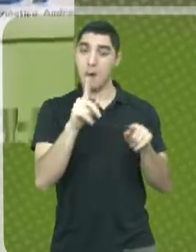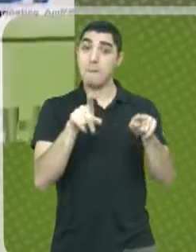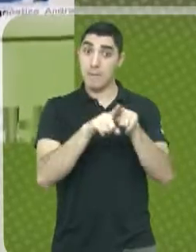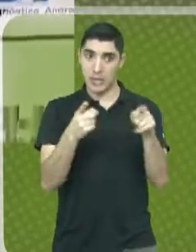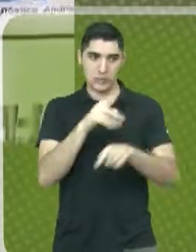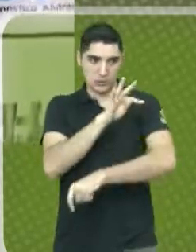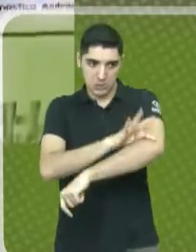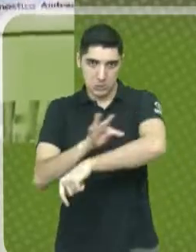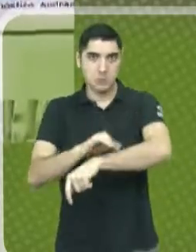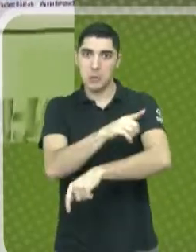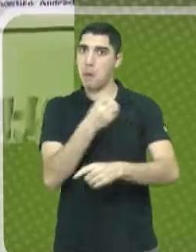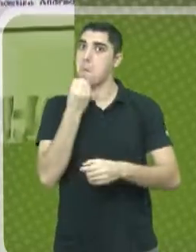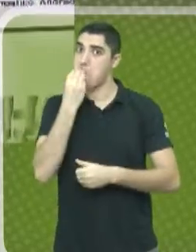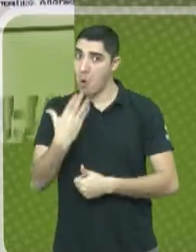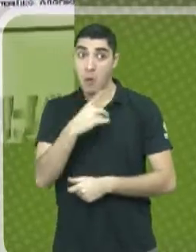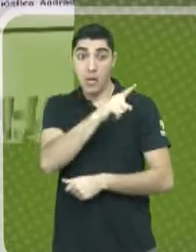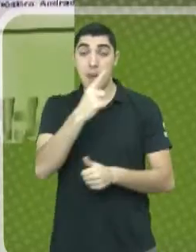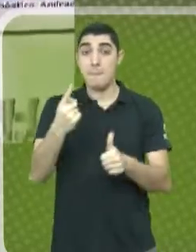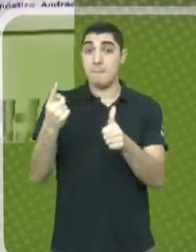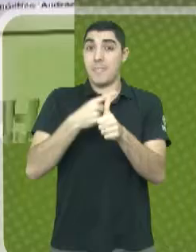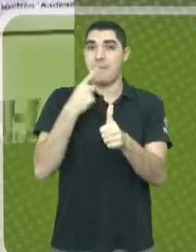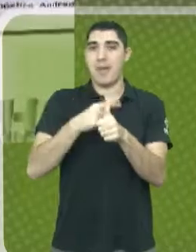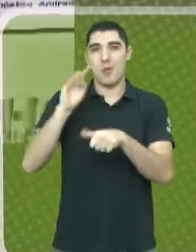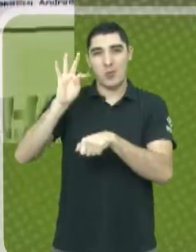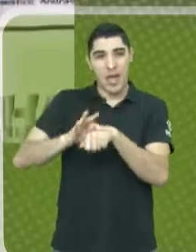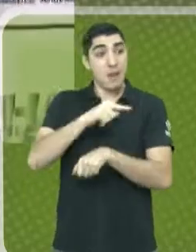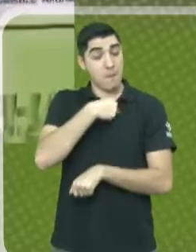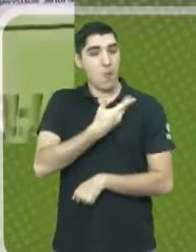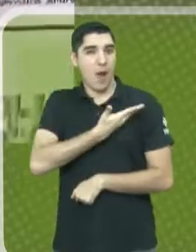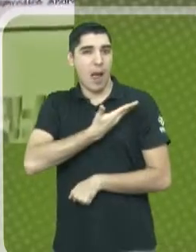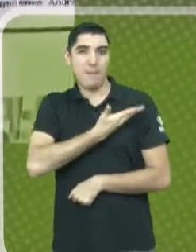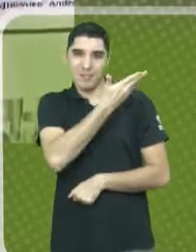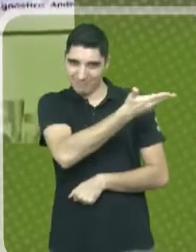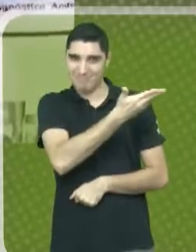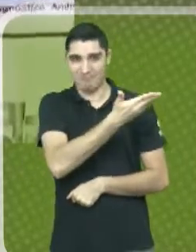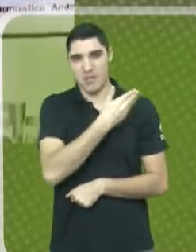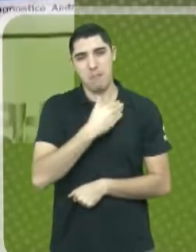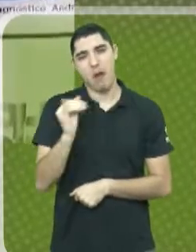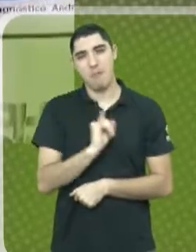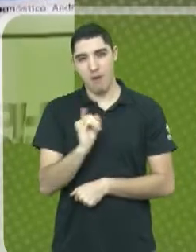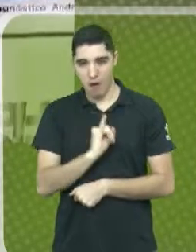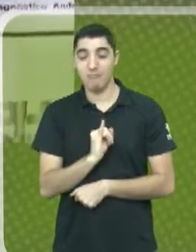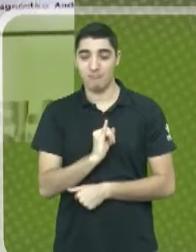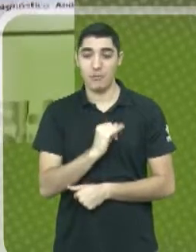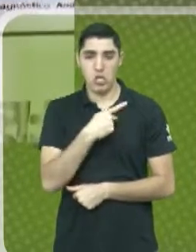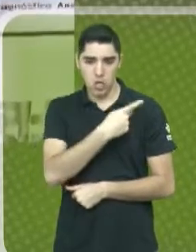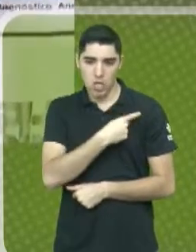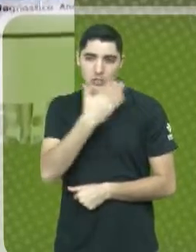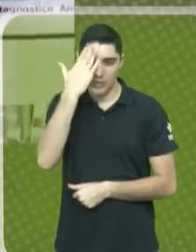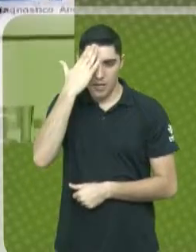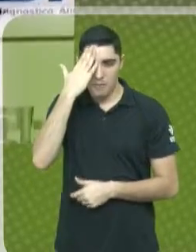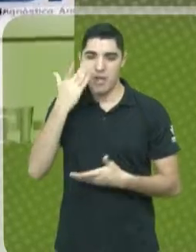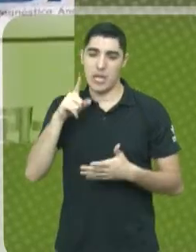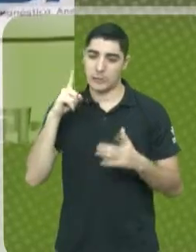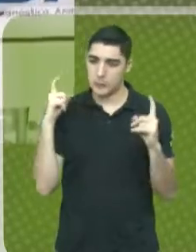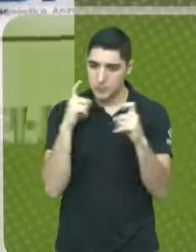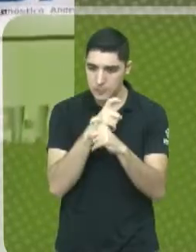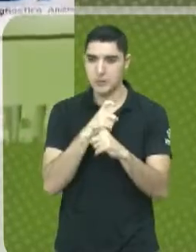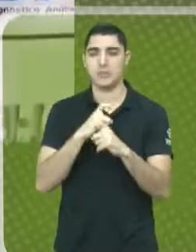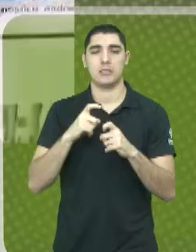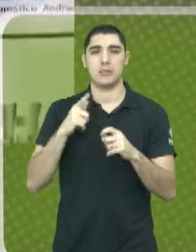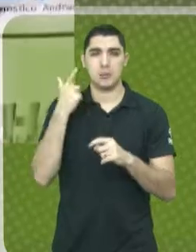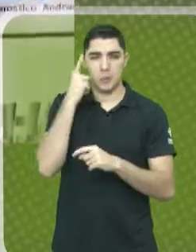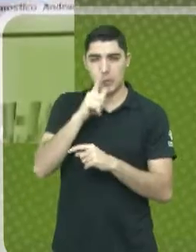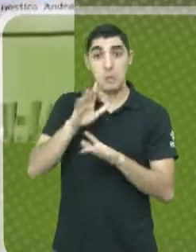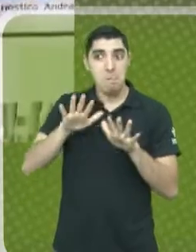o PC, o primeiro treinador que eu trabalhei junto, um amigo, né? Um irmão que eu tenho no futebol, então a gente sabia da dificuldade que seria assim por